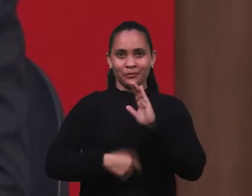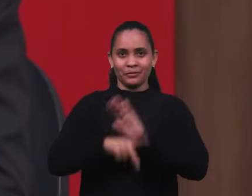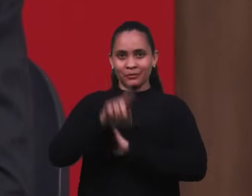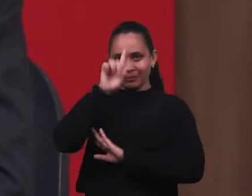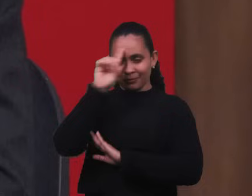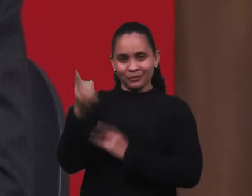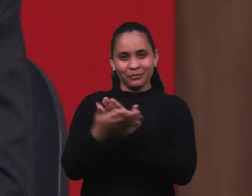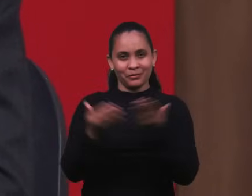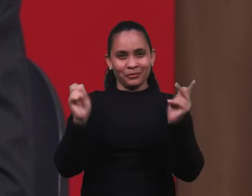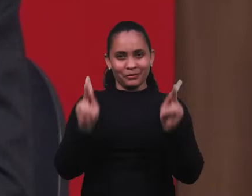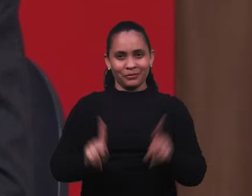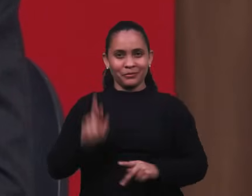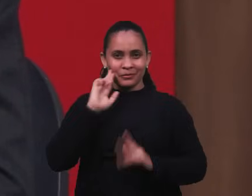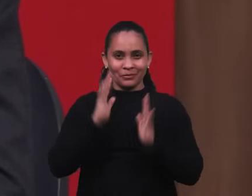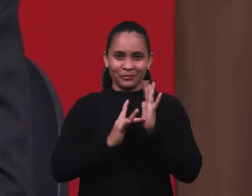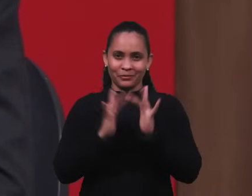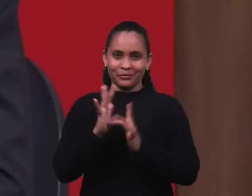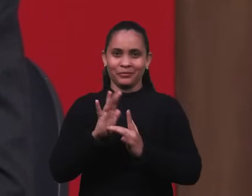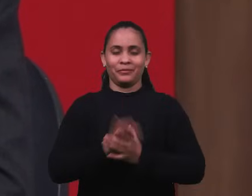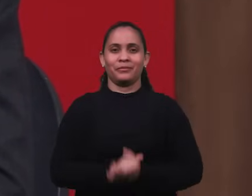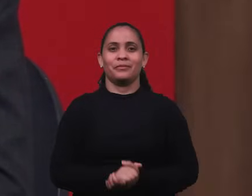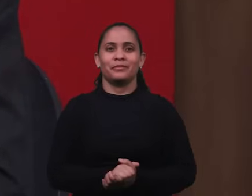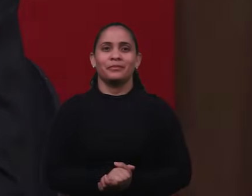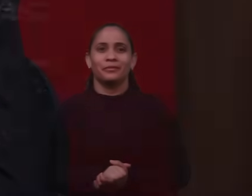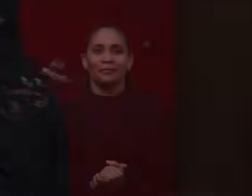A todos, a paz do Senhor Jesus.